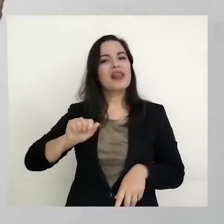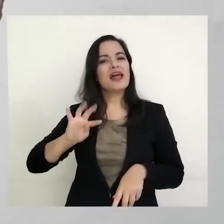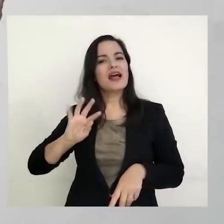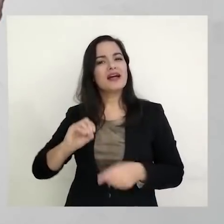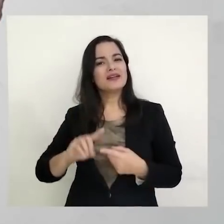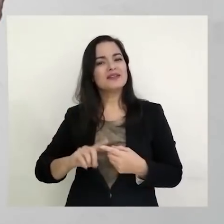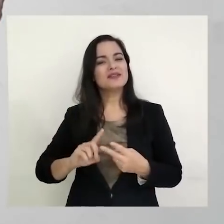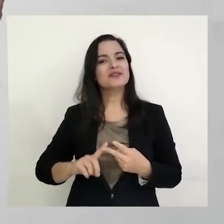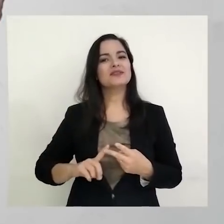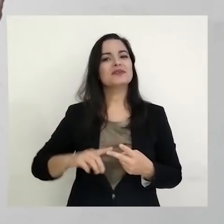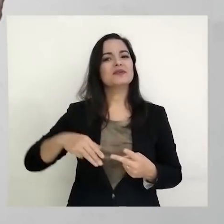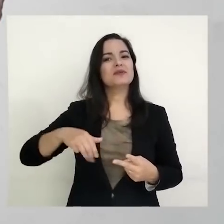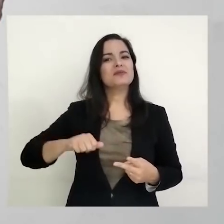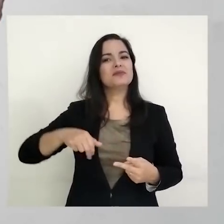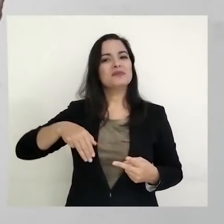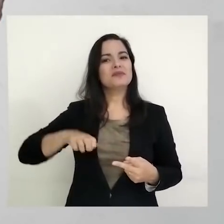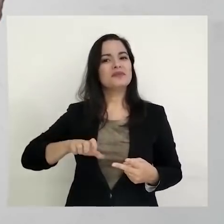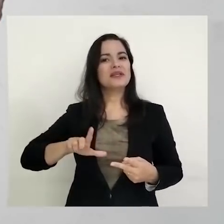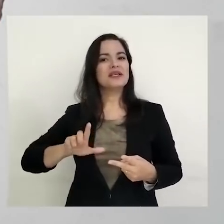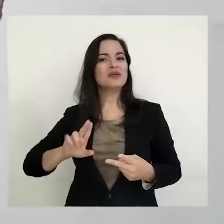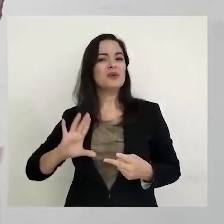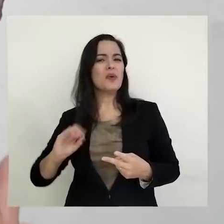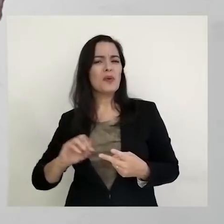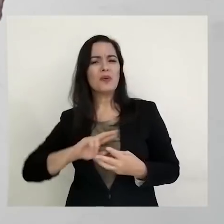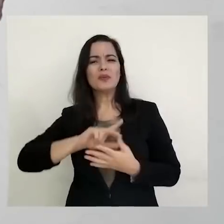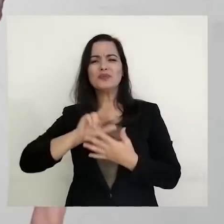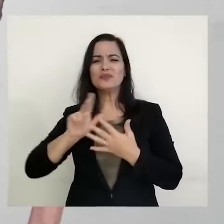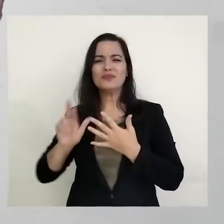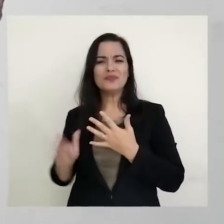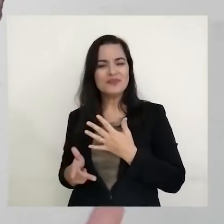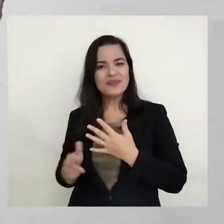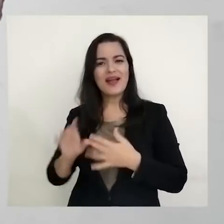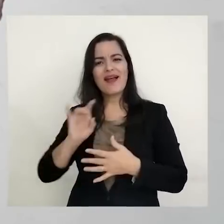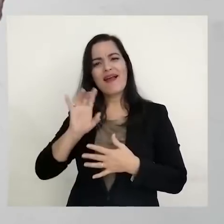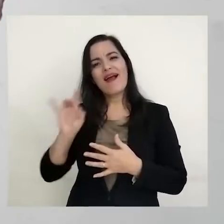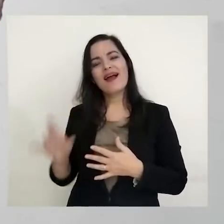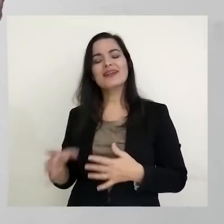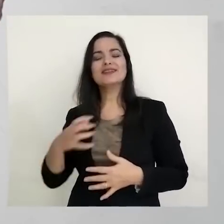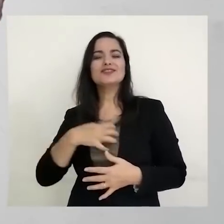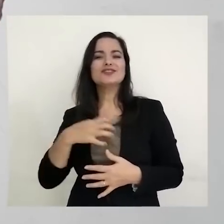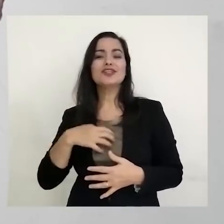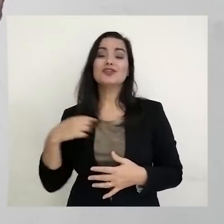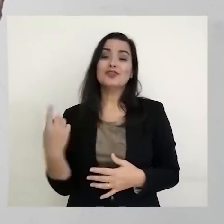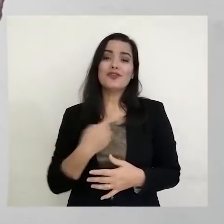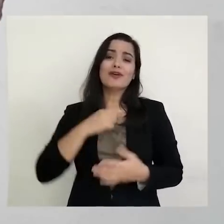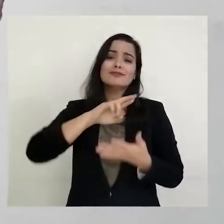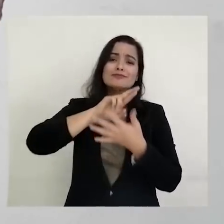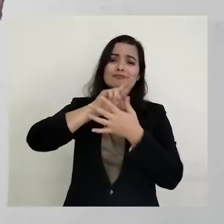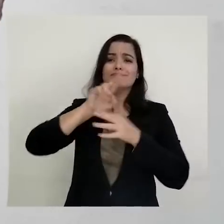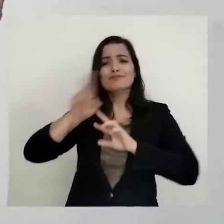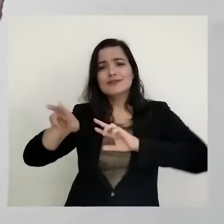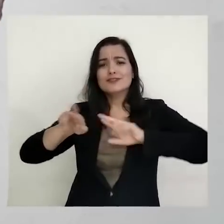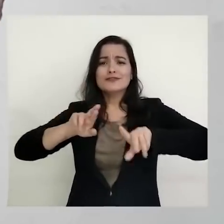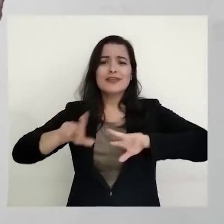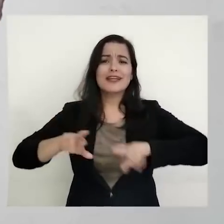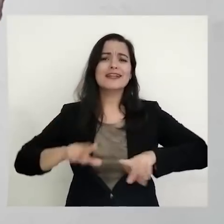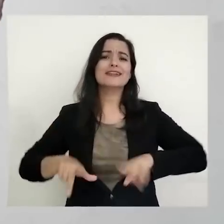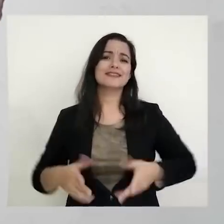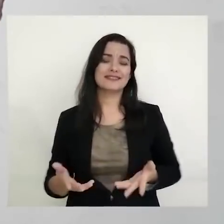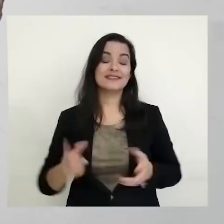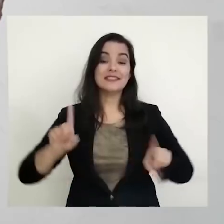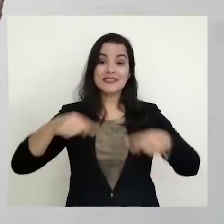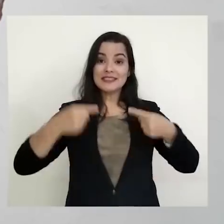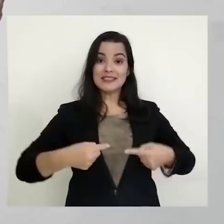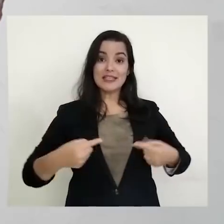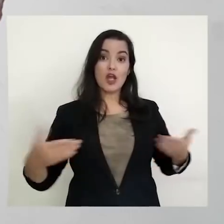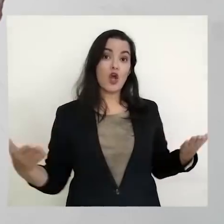isso faz parte da nossa história. E é por isso que nós somos tão diferentes. O meu